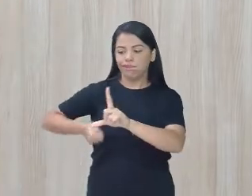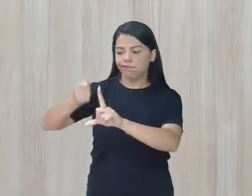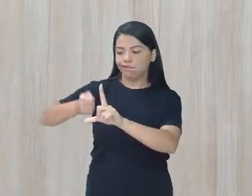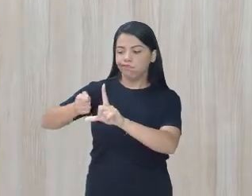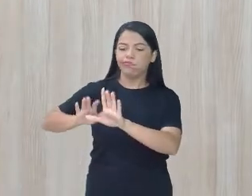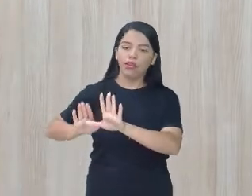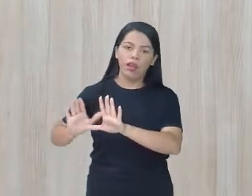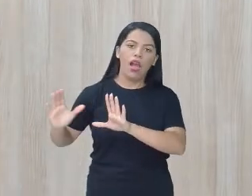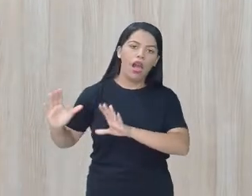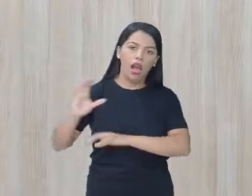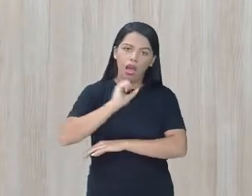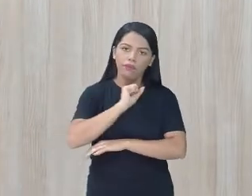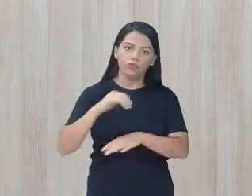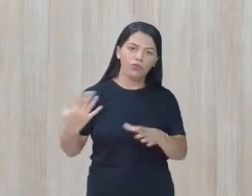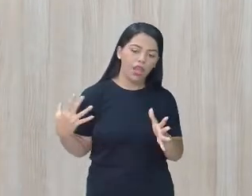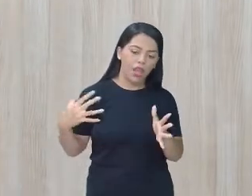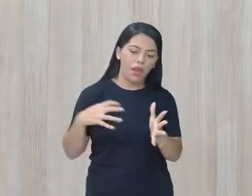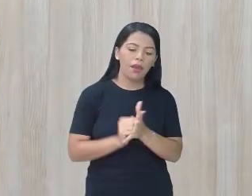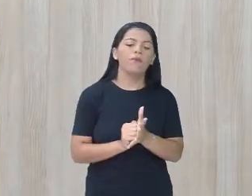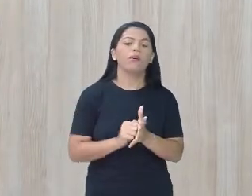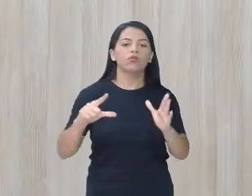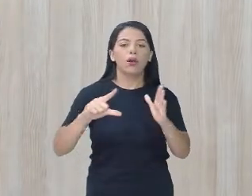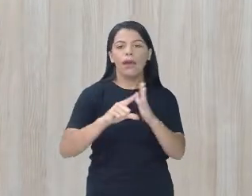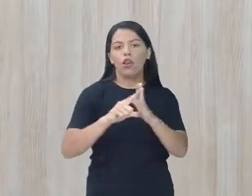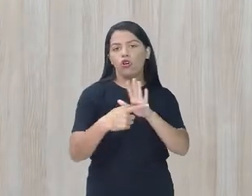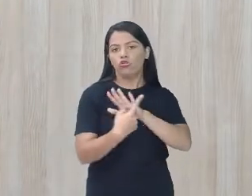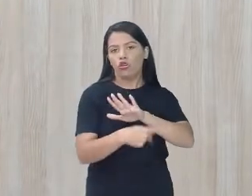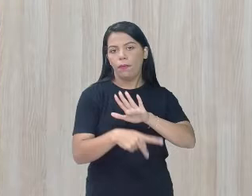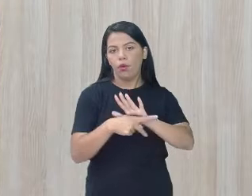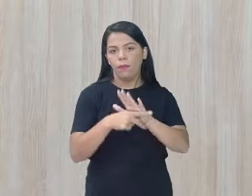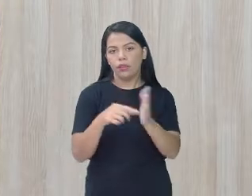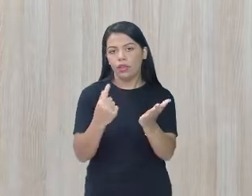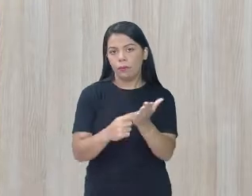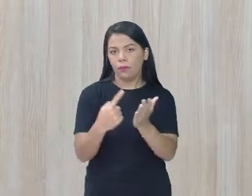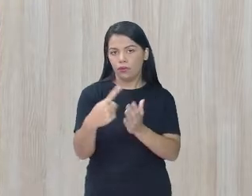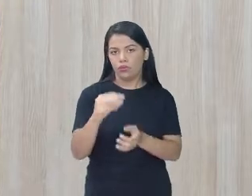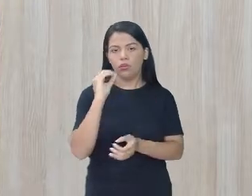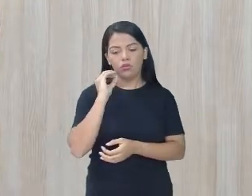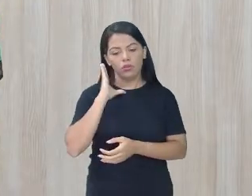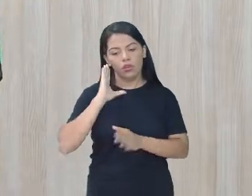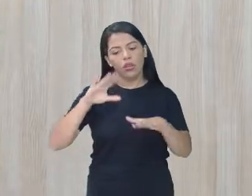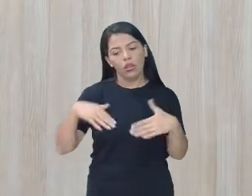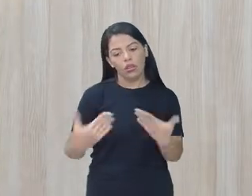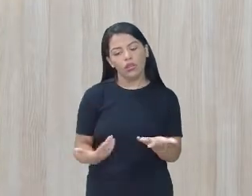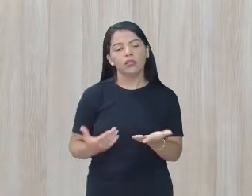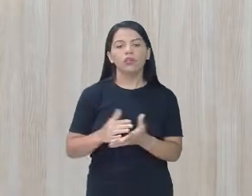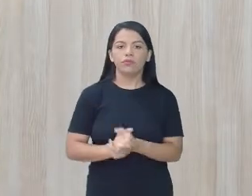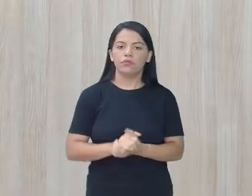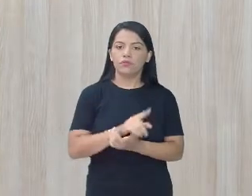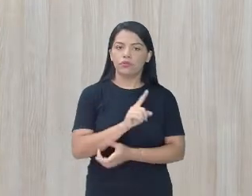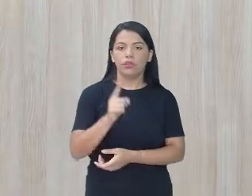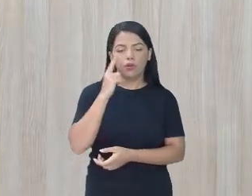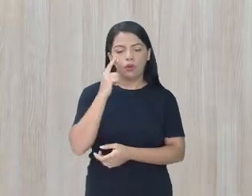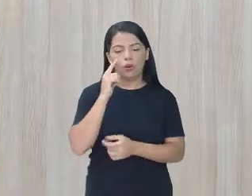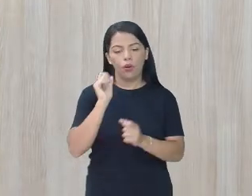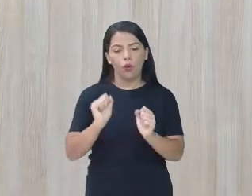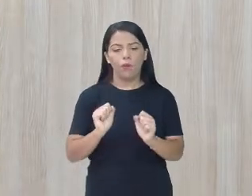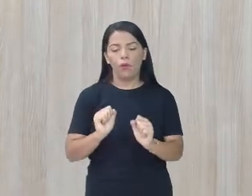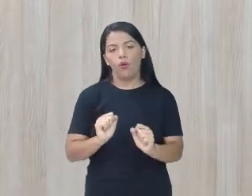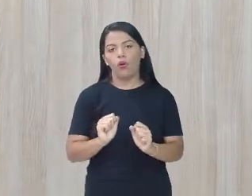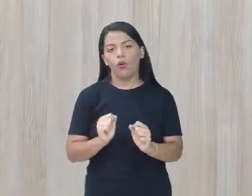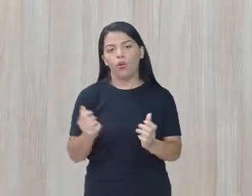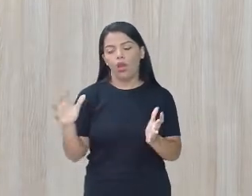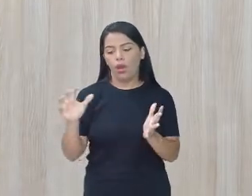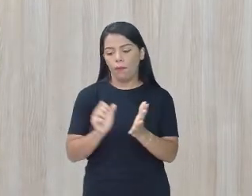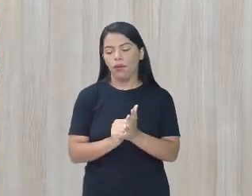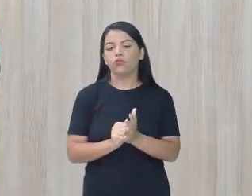que vai direcionar você para a loja de aplicativos específicas, a Apple Store ou a Play Store,